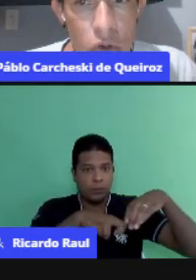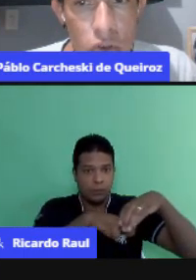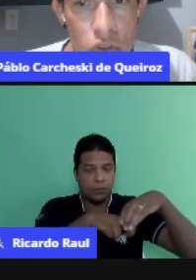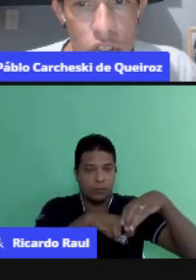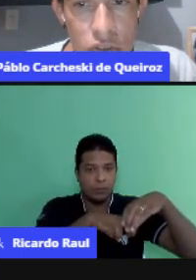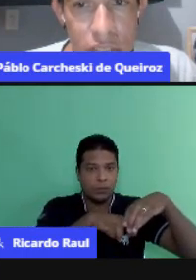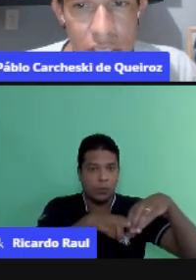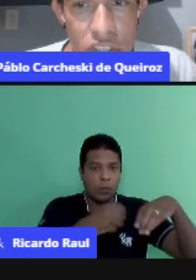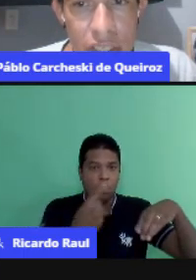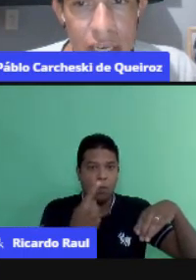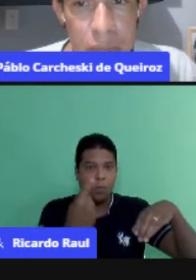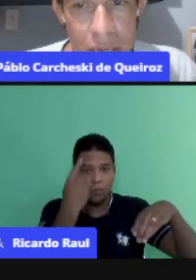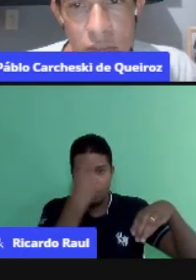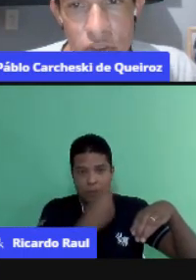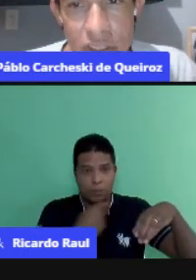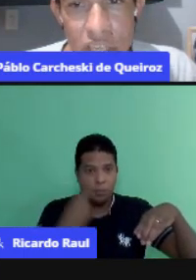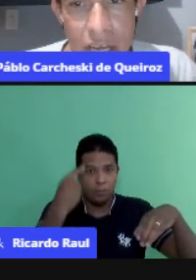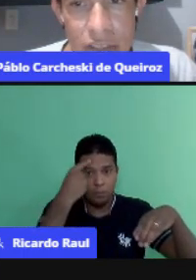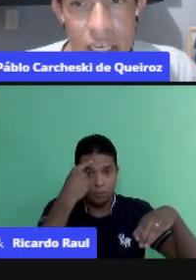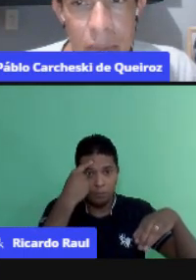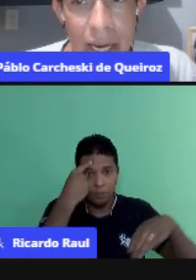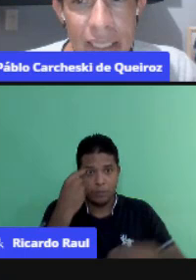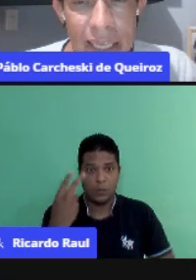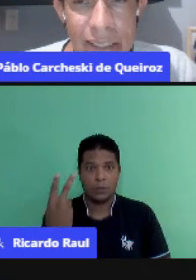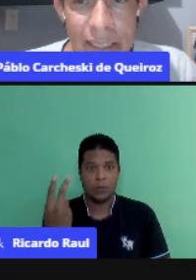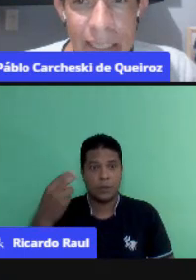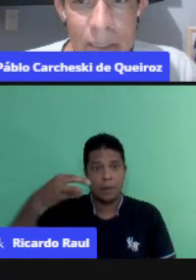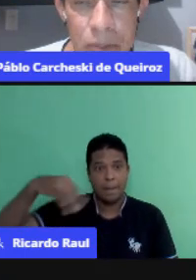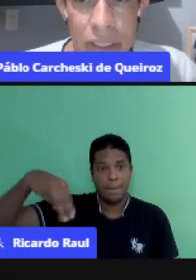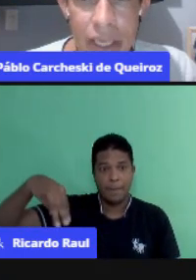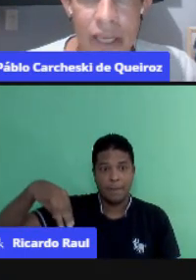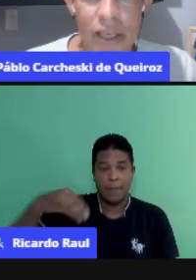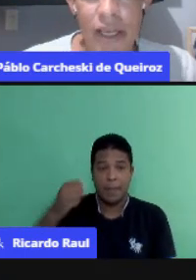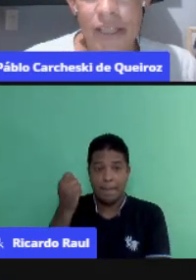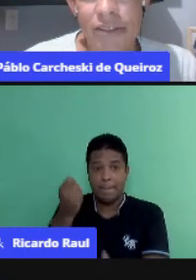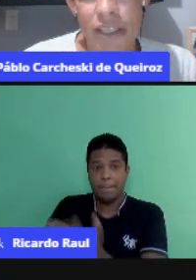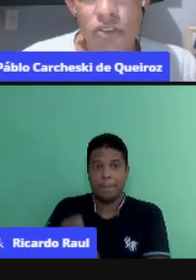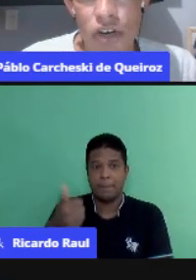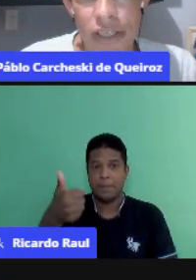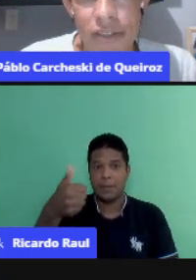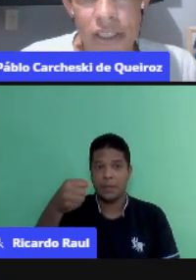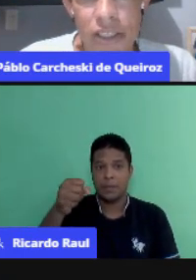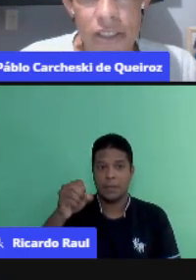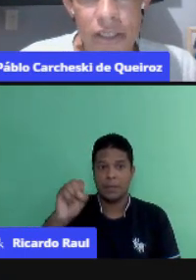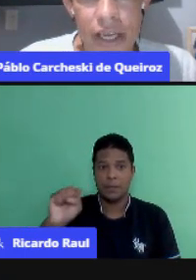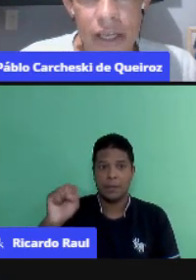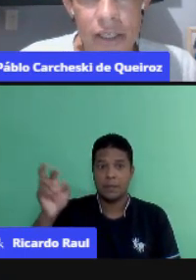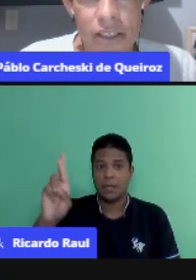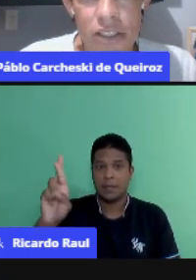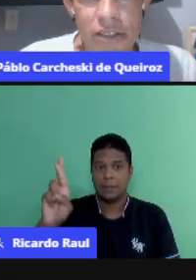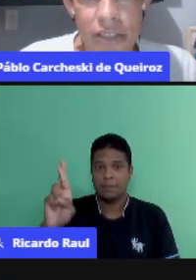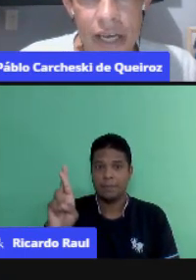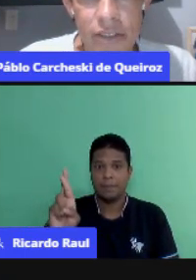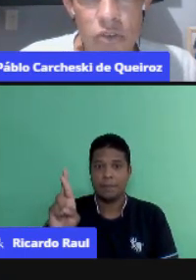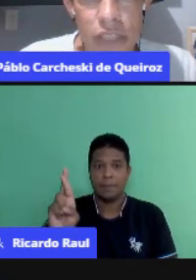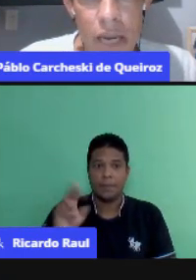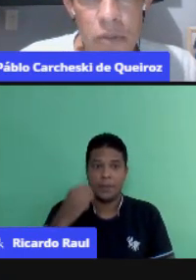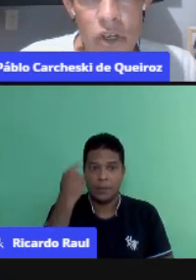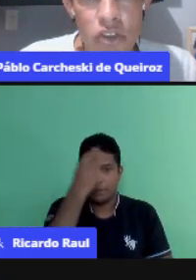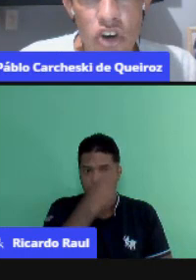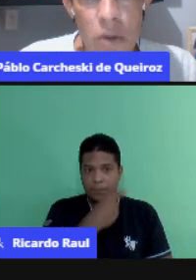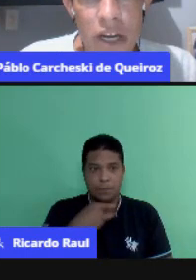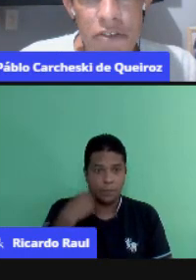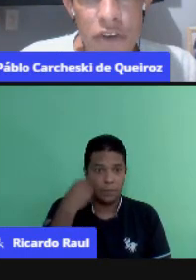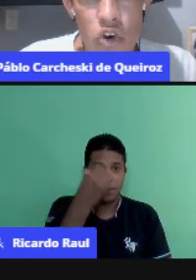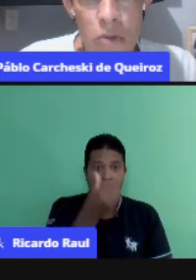1 hora e 2 minutos, o dono deste terá de pagar, dono deste carro, né, terá que pagar R$10, né? Por quê? É as 6 horas ali, né, iniciais, né, o